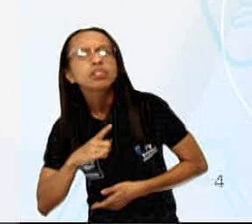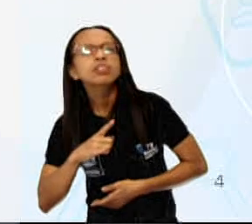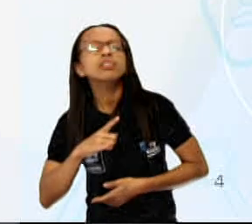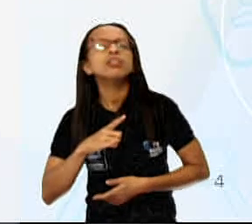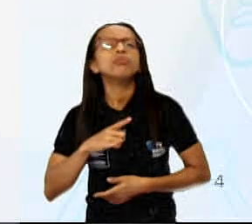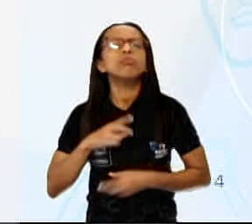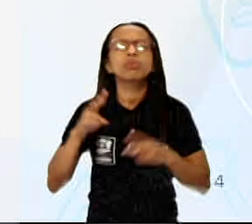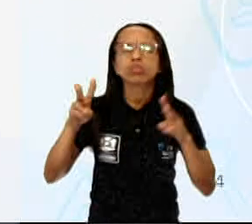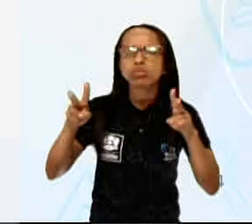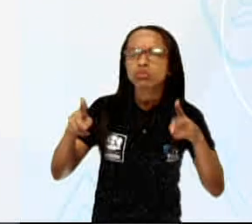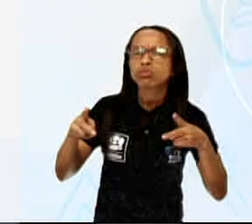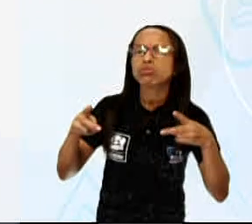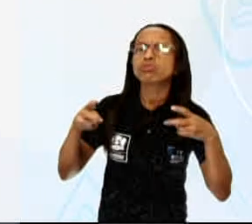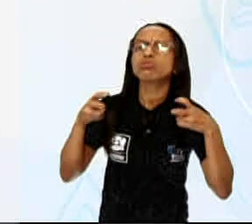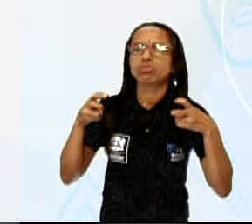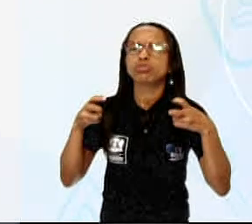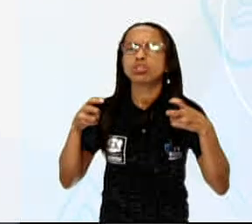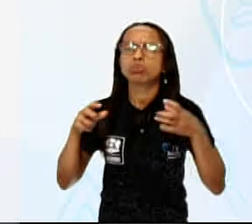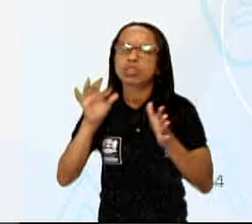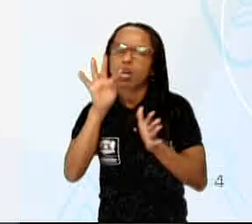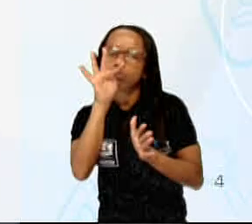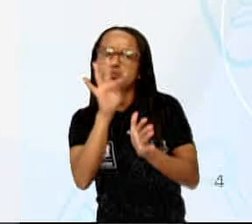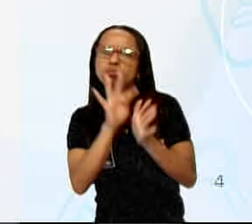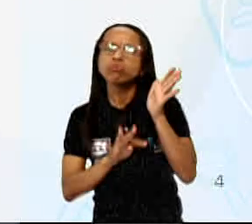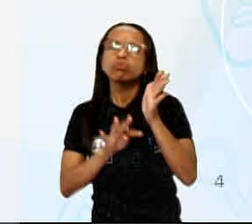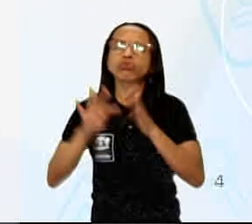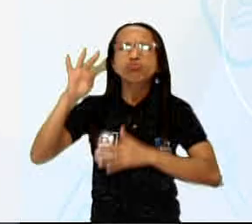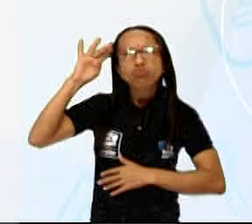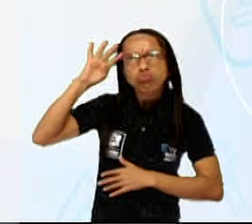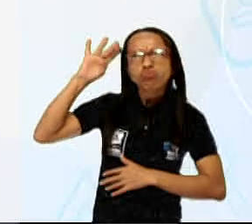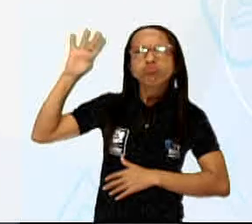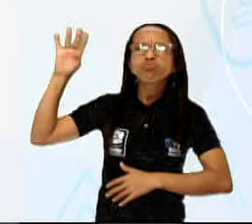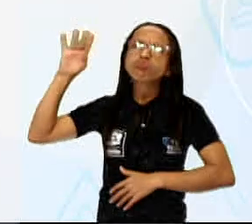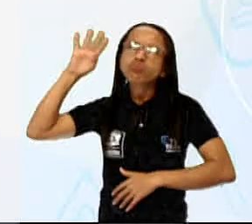uma linguagem que são bem particulares à sua própria narrativa.